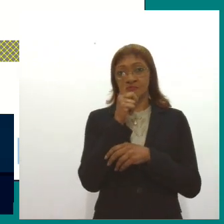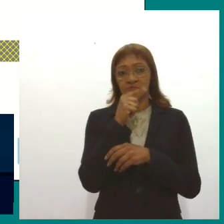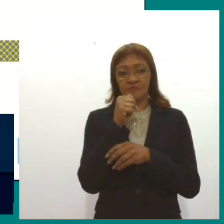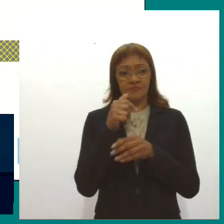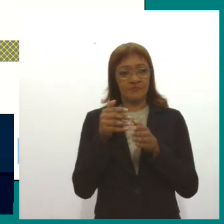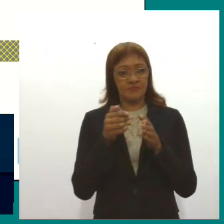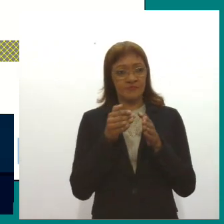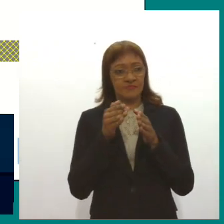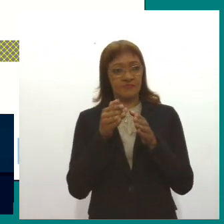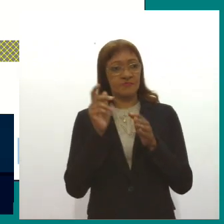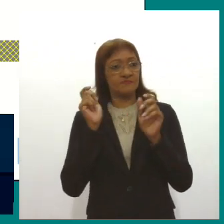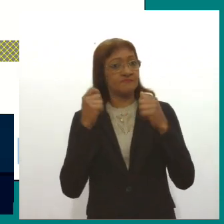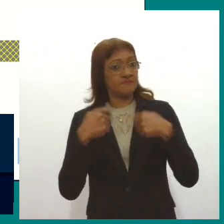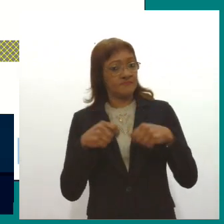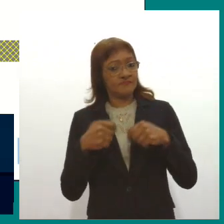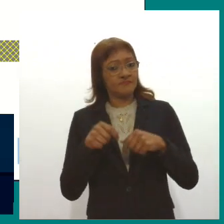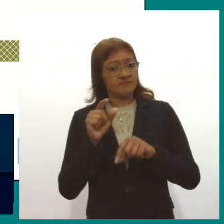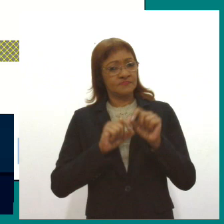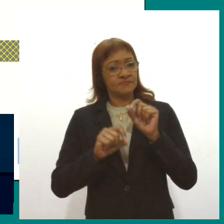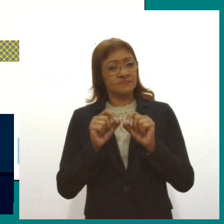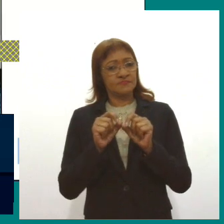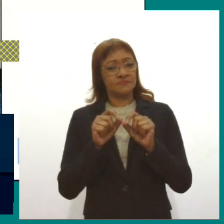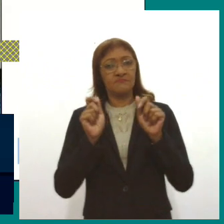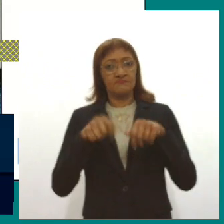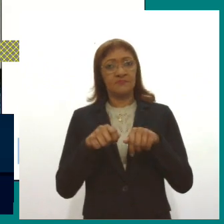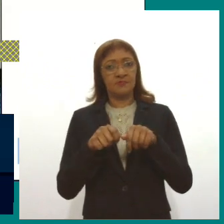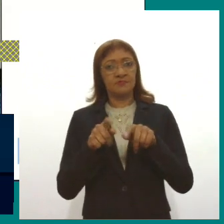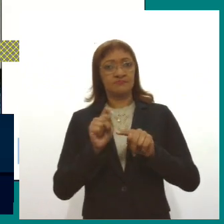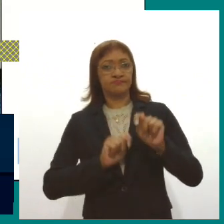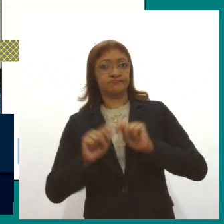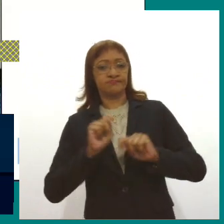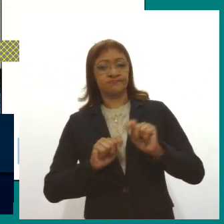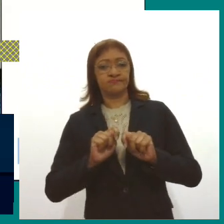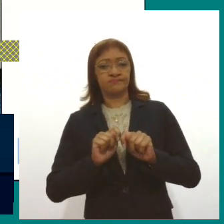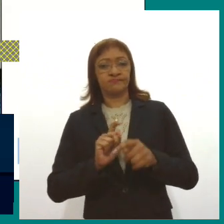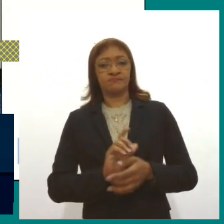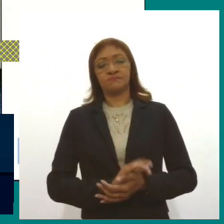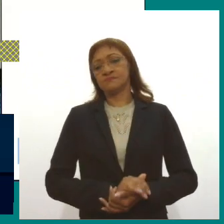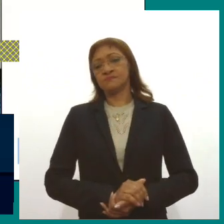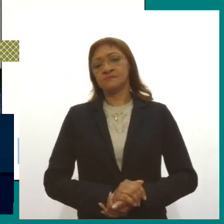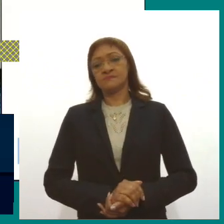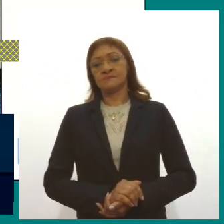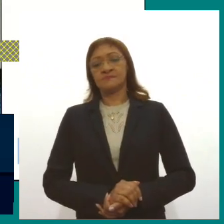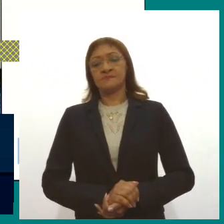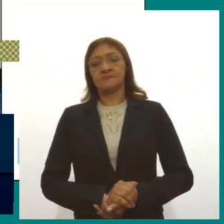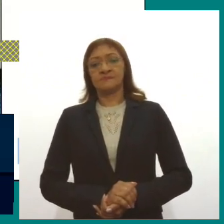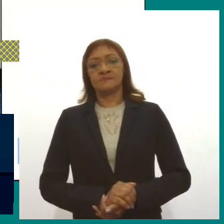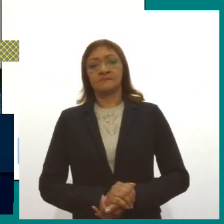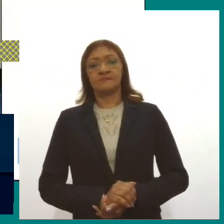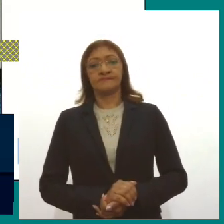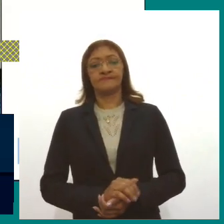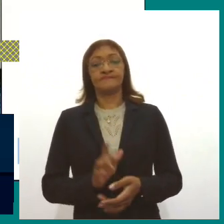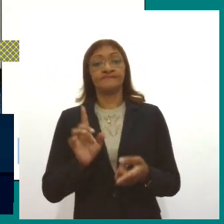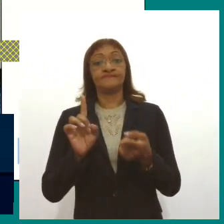para adotar, se for necessário, algumas medidas de racionalização. Pode passar.